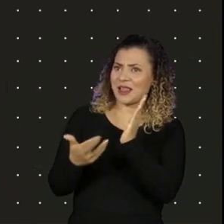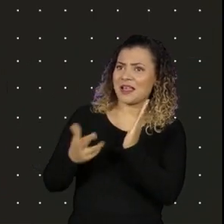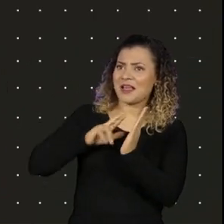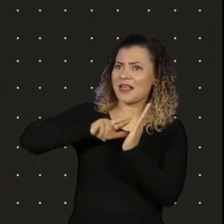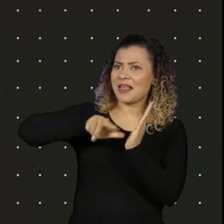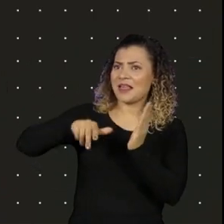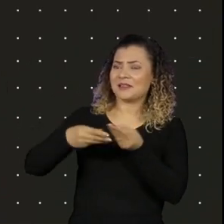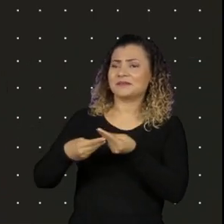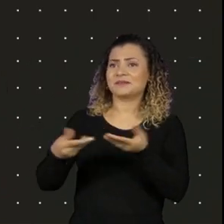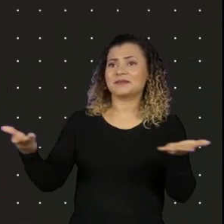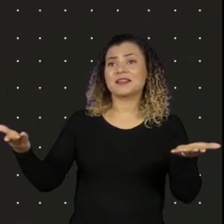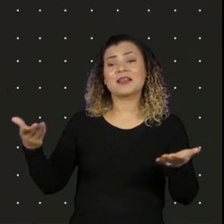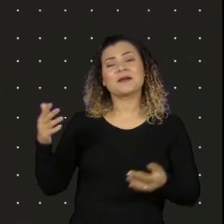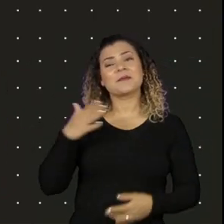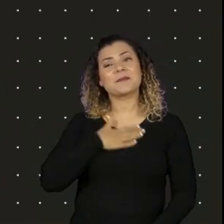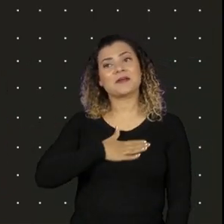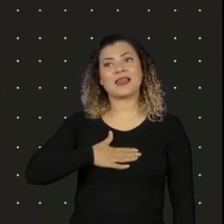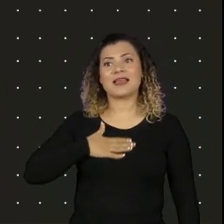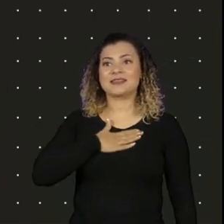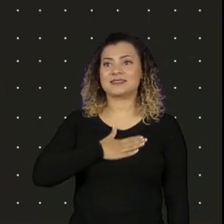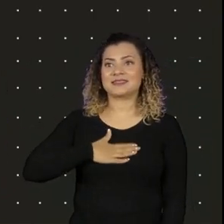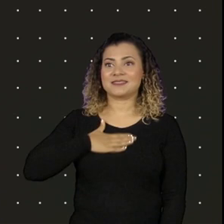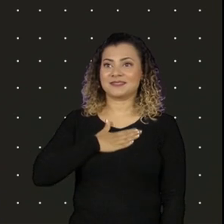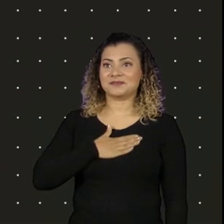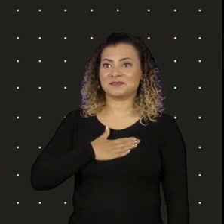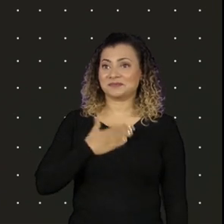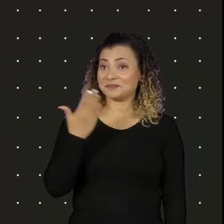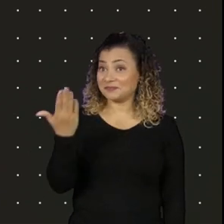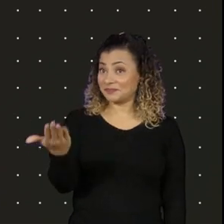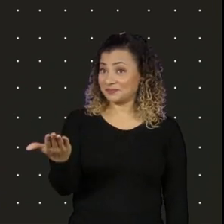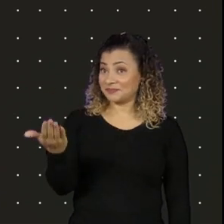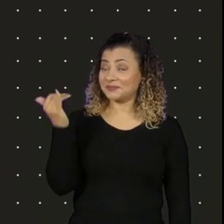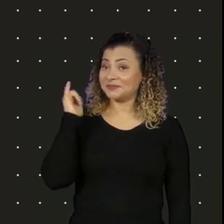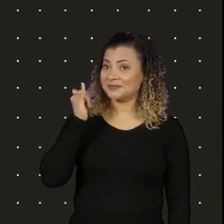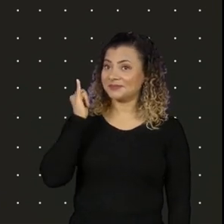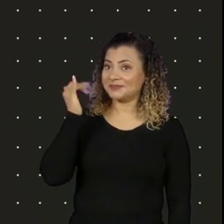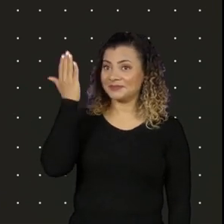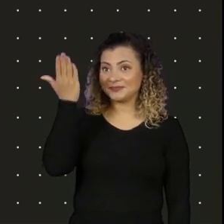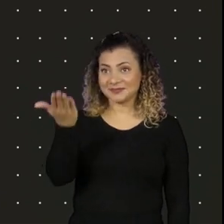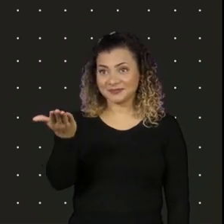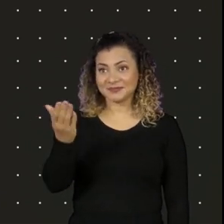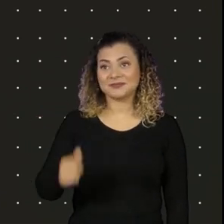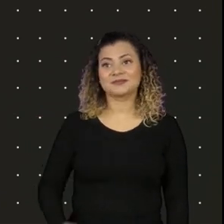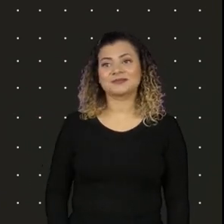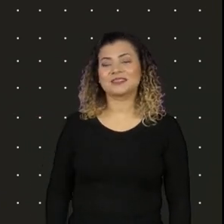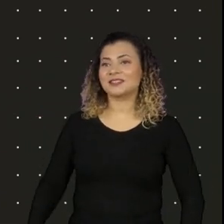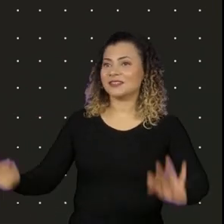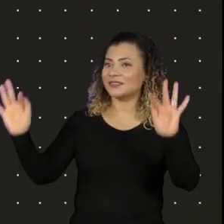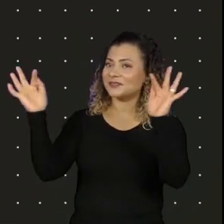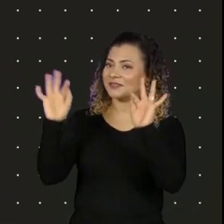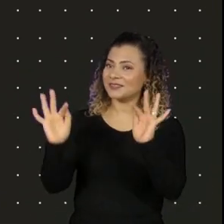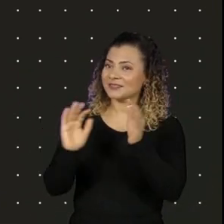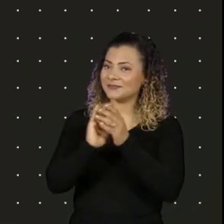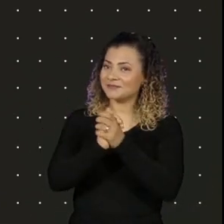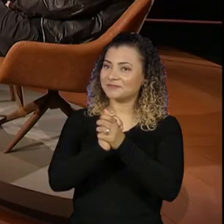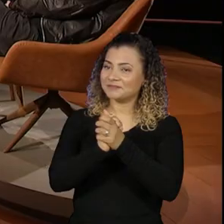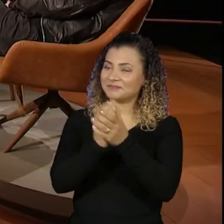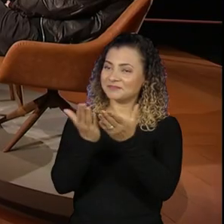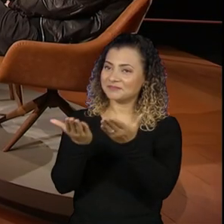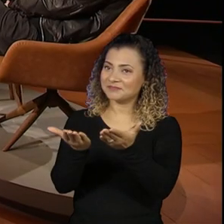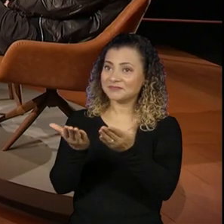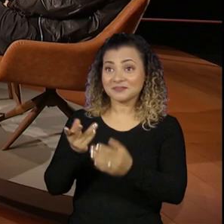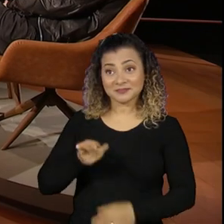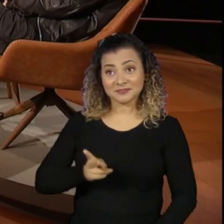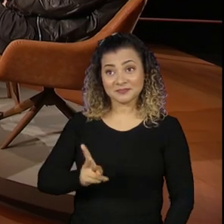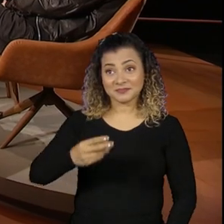É um prazer imenso estar aqui dando esse depoimento para você. Felicidades e continue